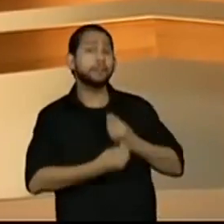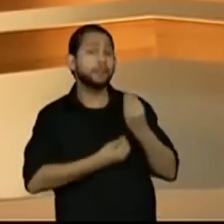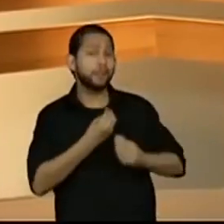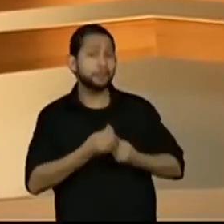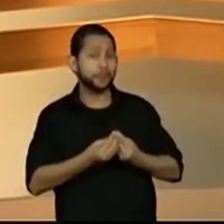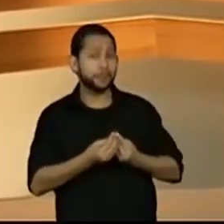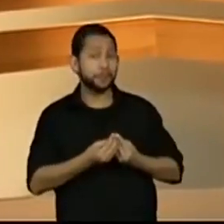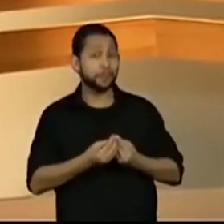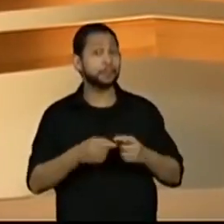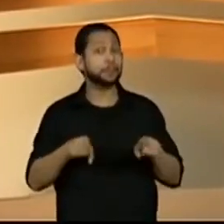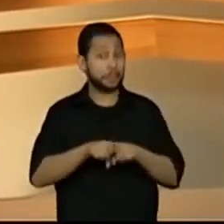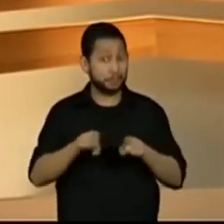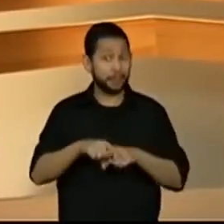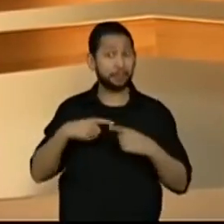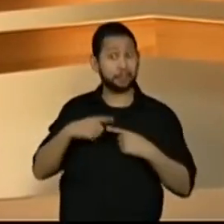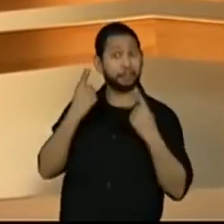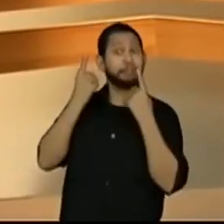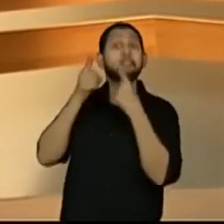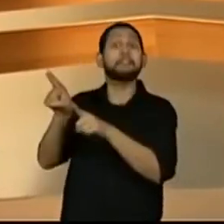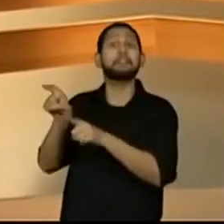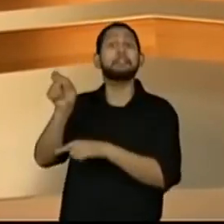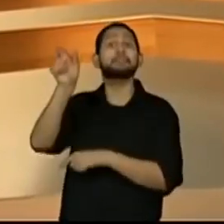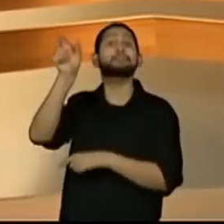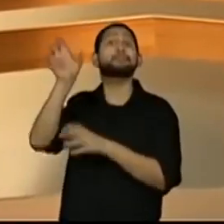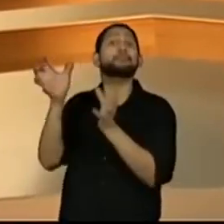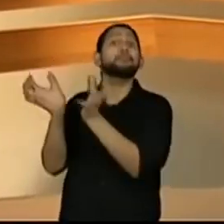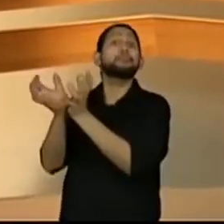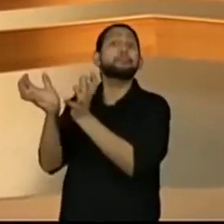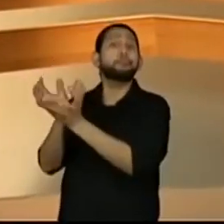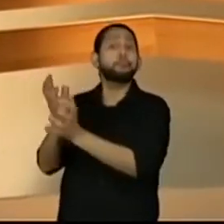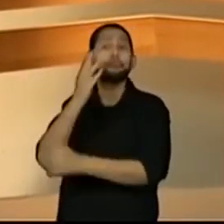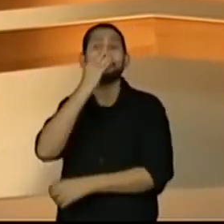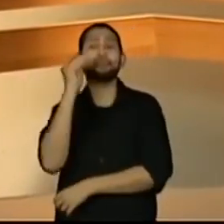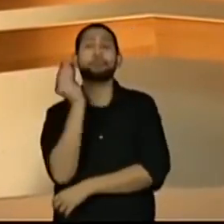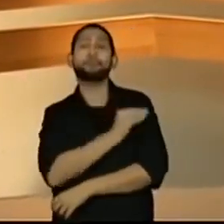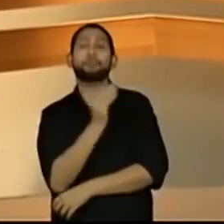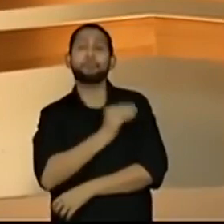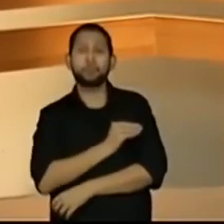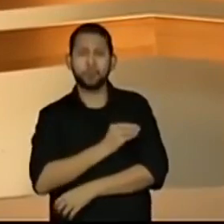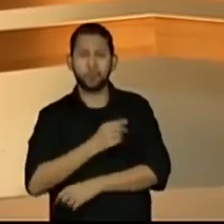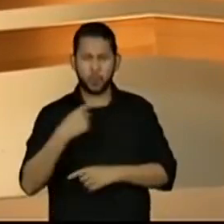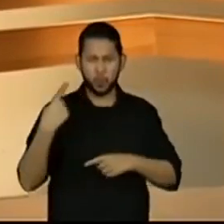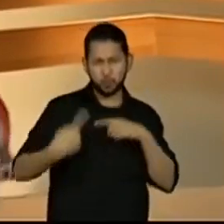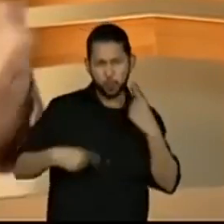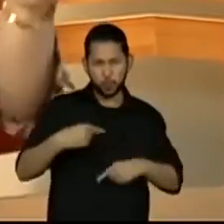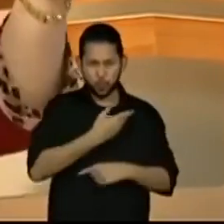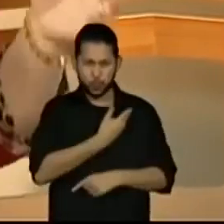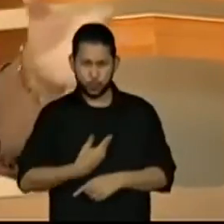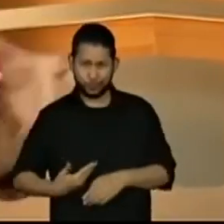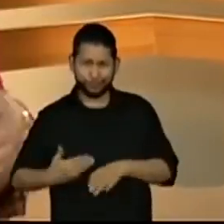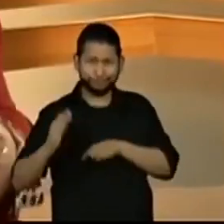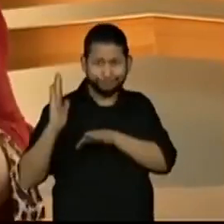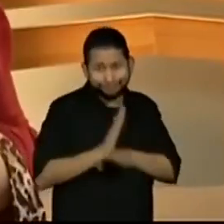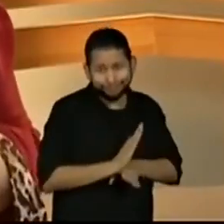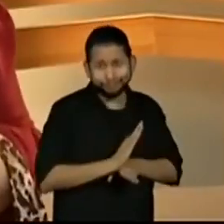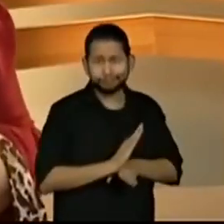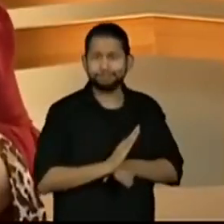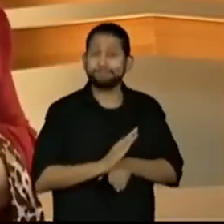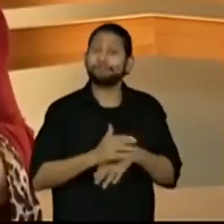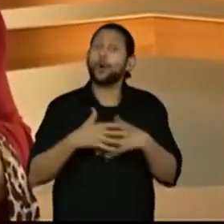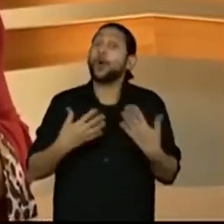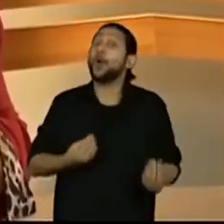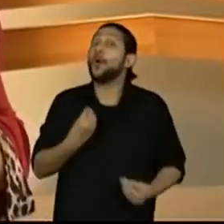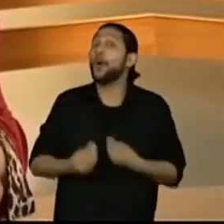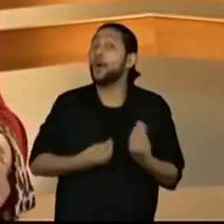crítica contundente ao descaso das políticas públicas nessas regiões para ajudar essas